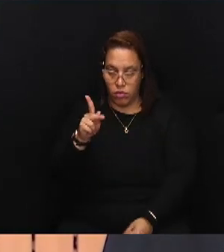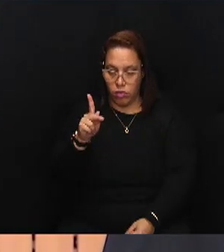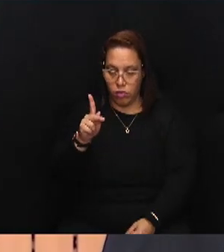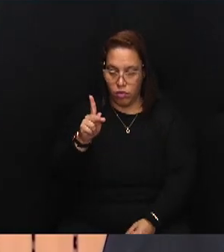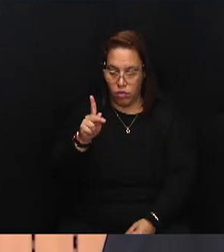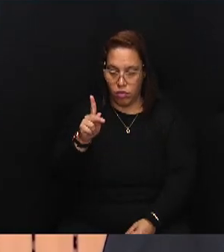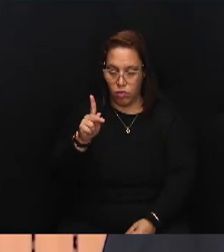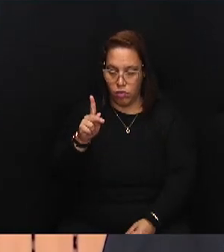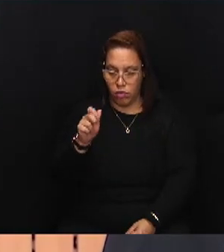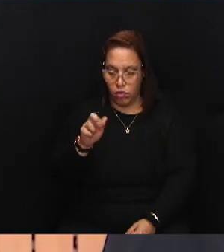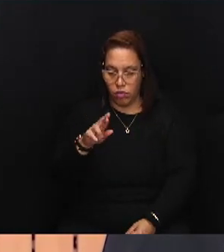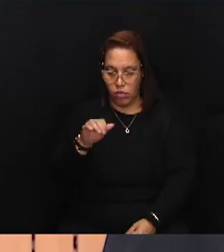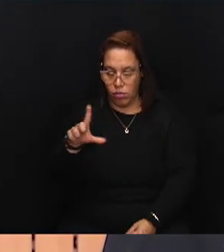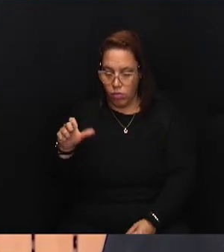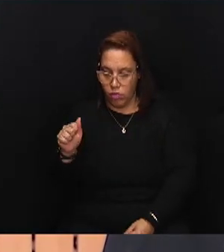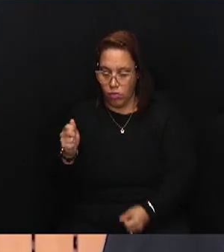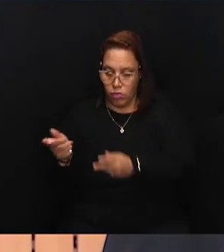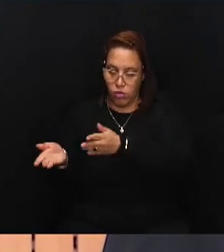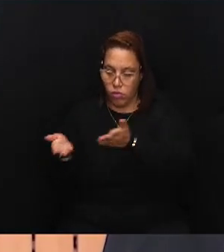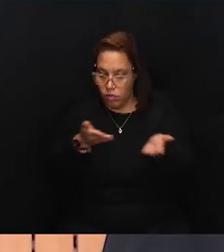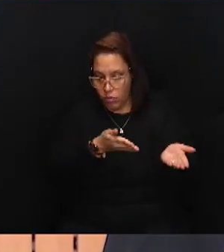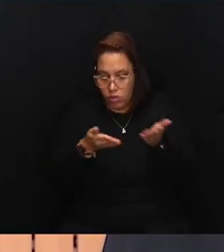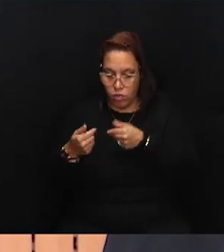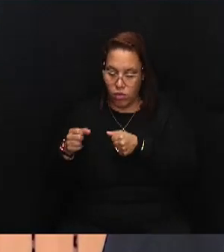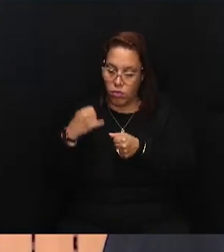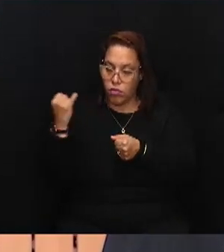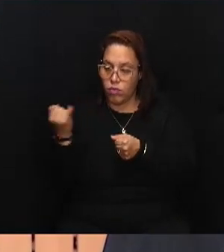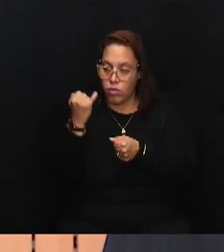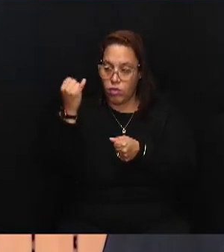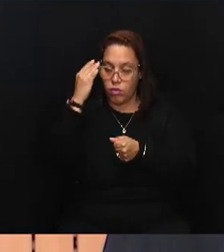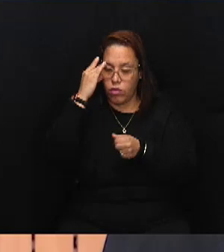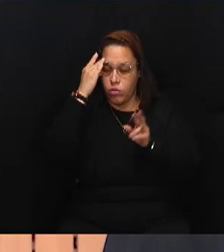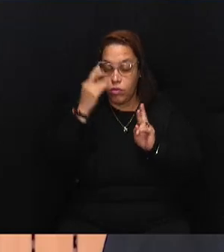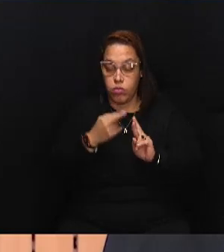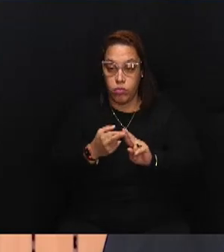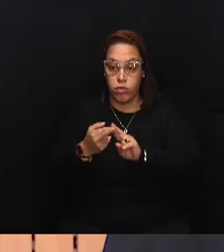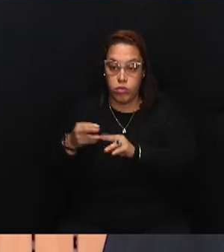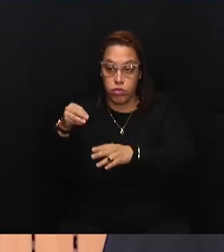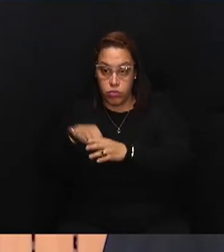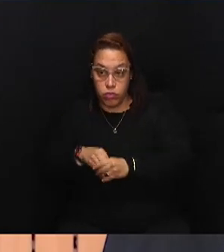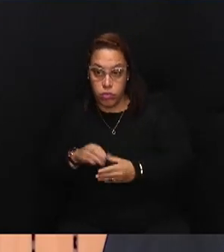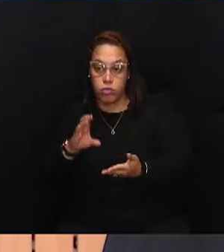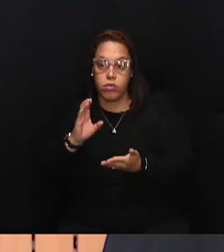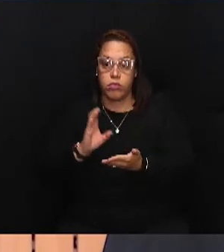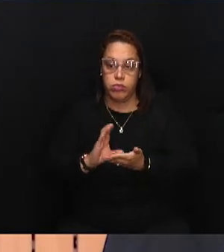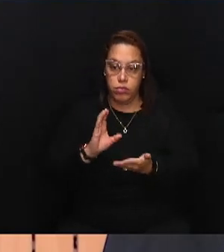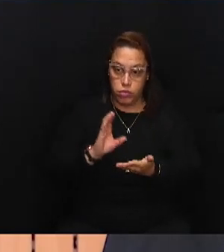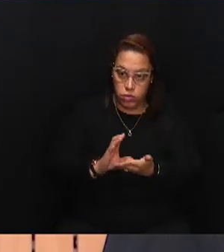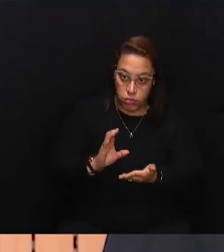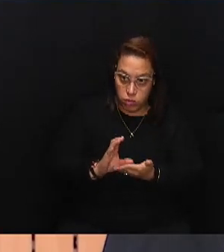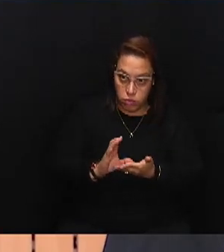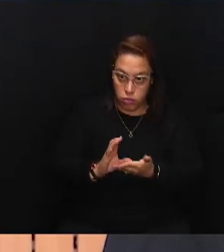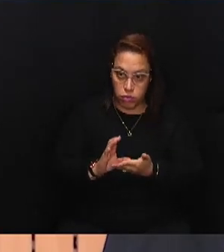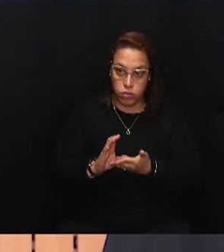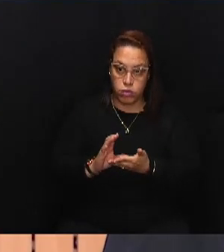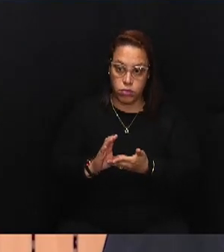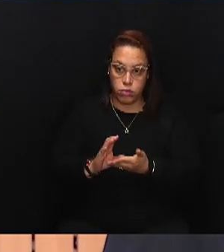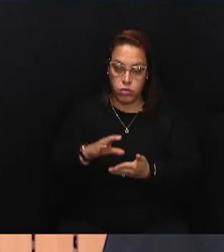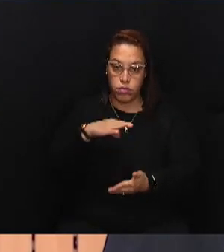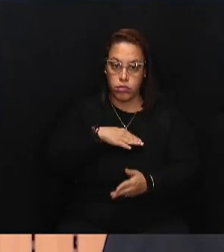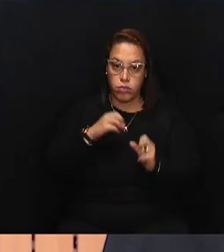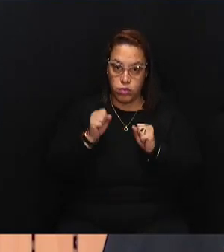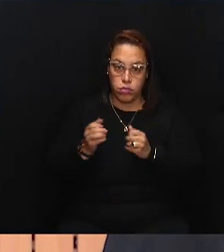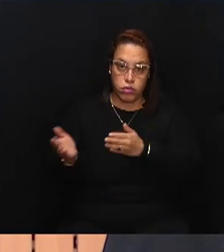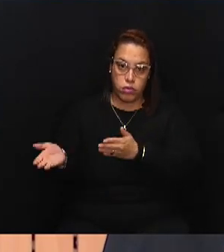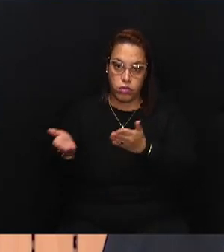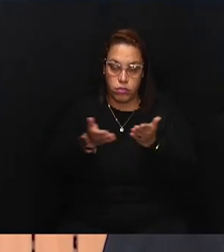depois o convite, mas é importante também ter representantes dentro do Conselho Municipal para que essas pessoas possam